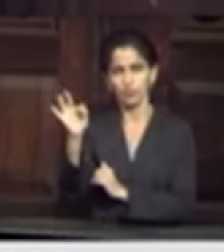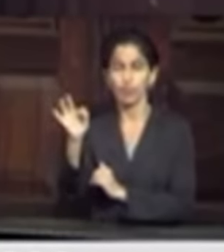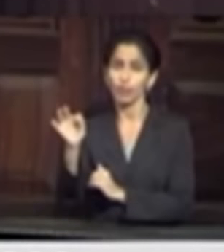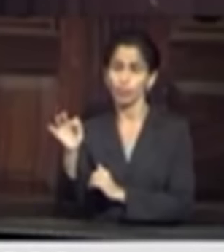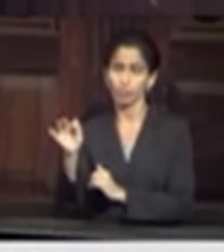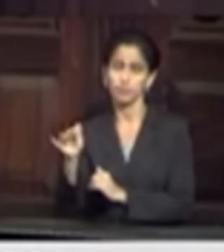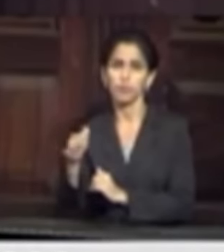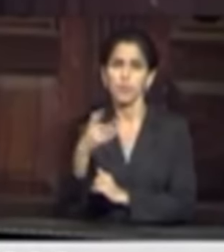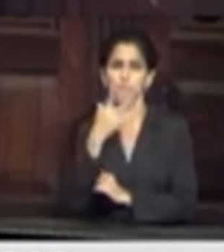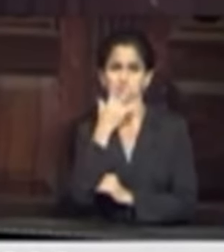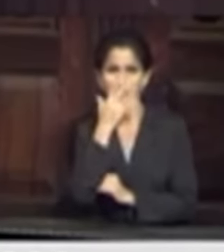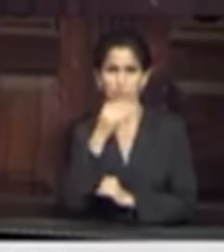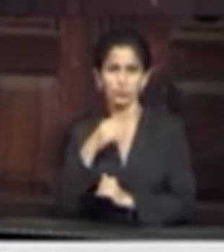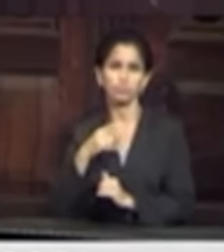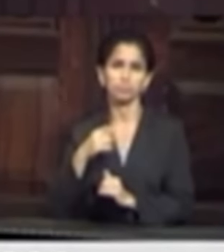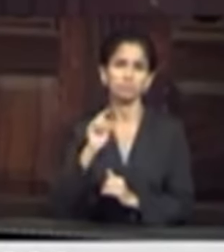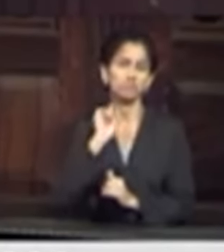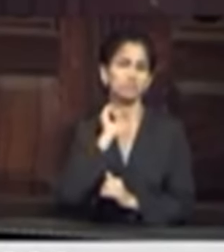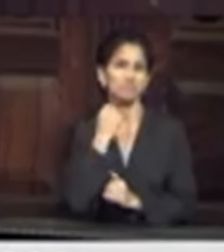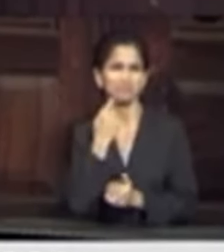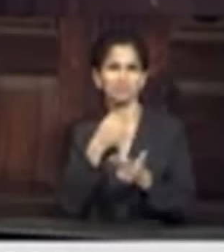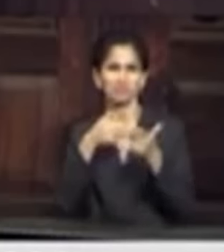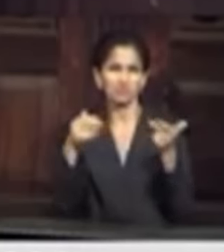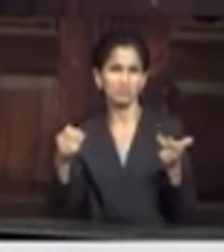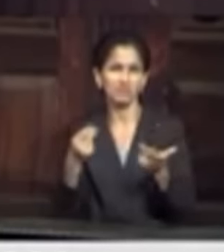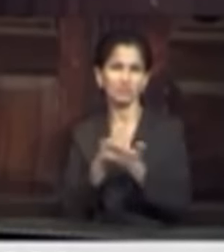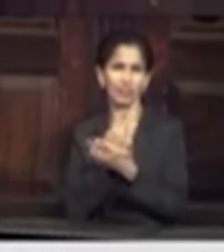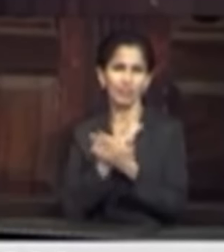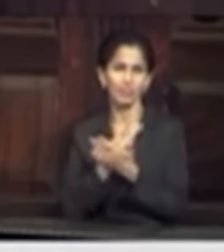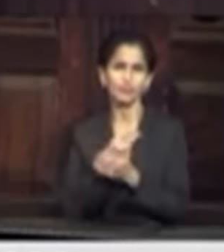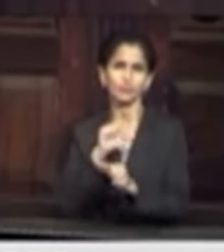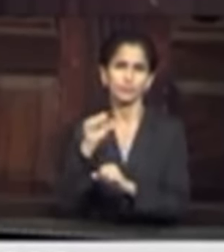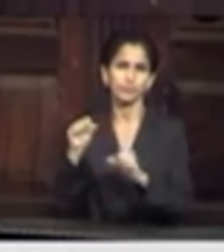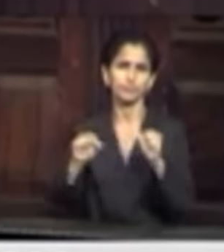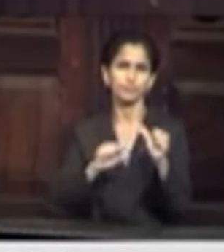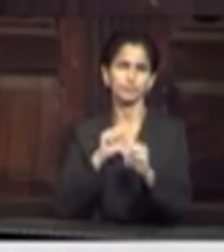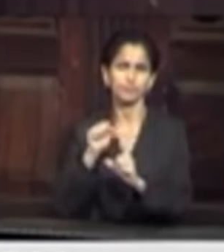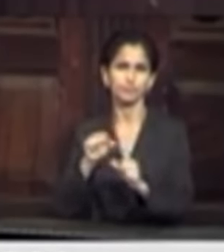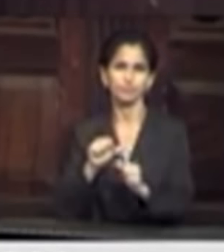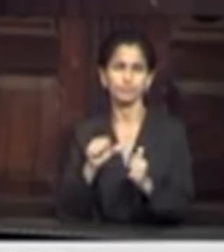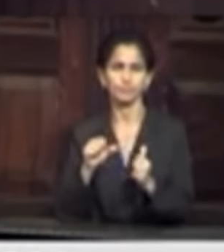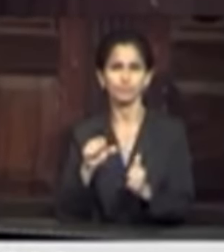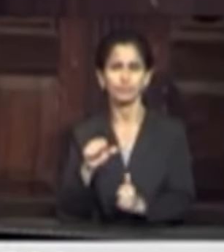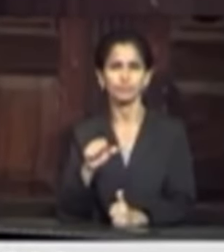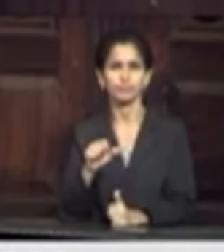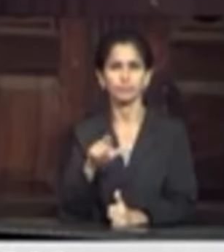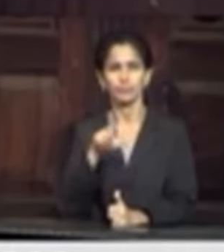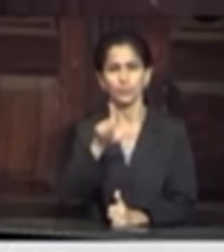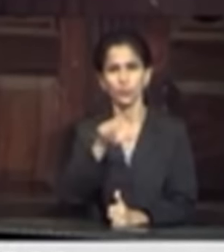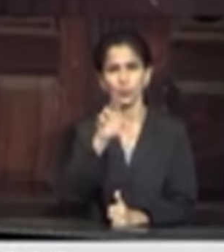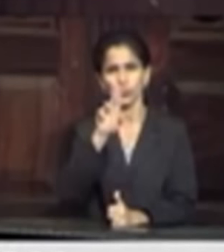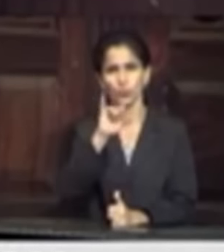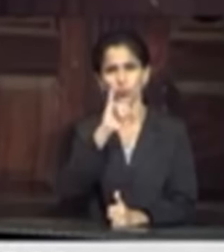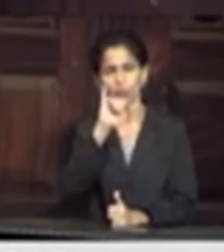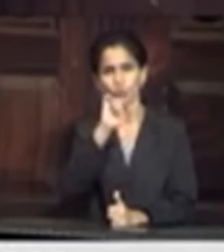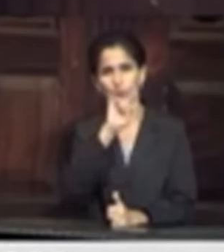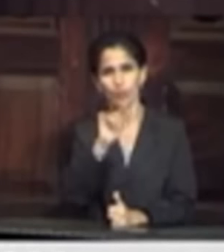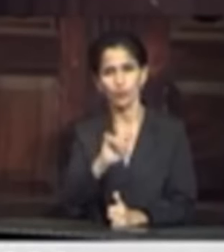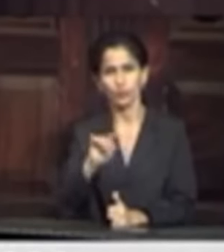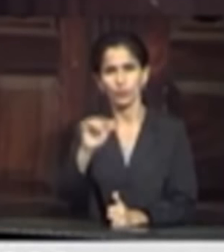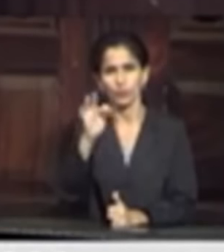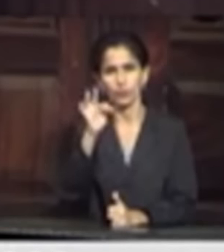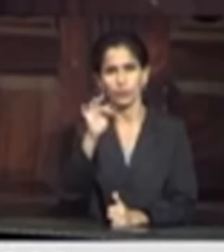enxovalhando o Supremo Tribunal Federal, para transformar-se não no Luiz Fux ministro, mas no